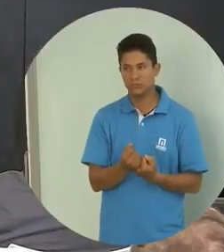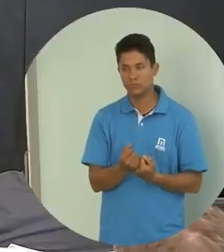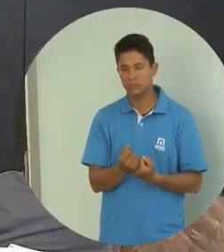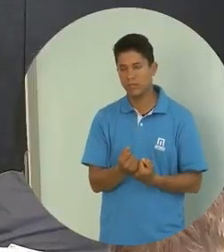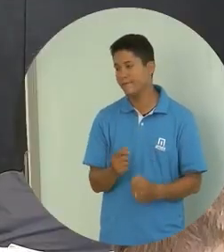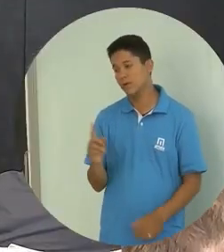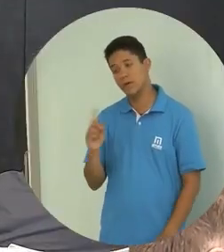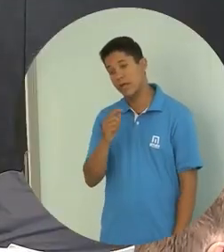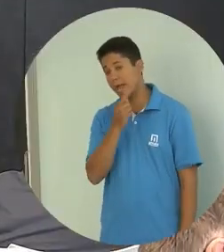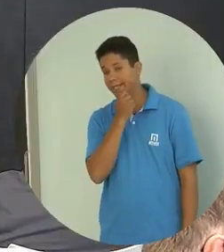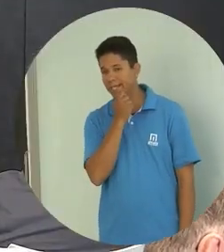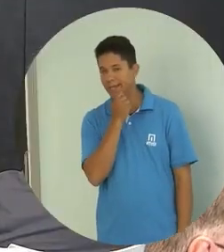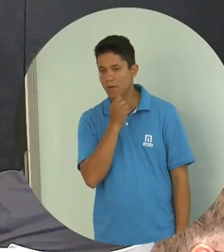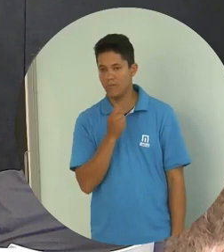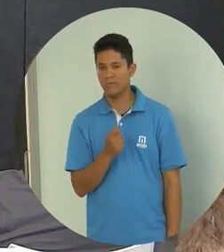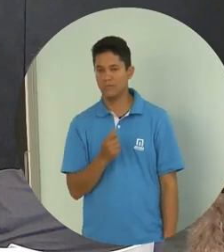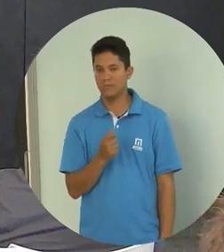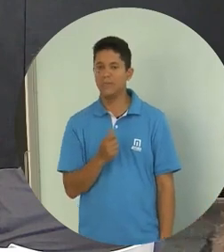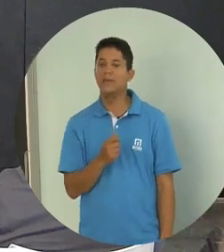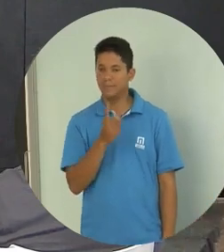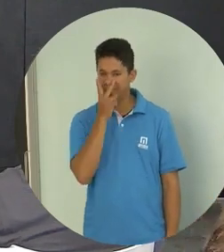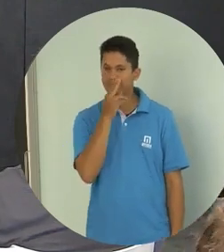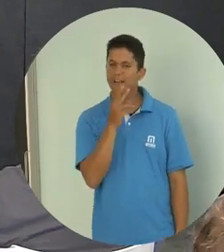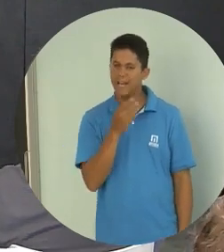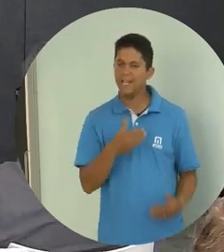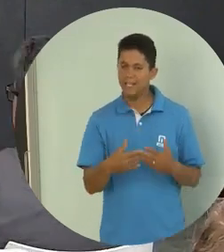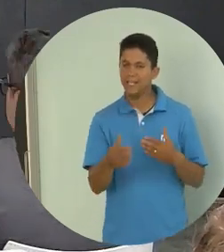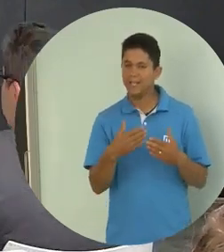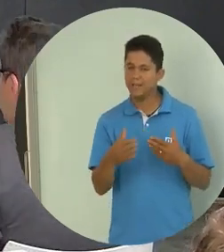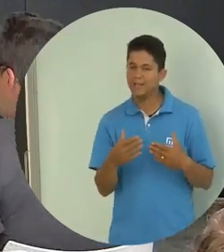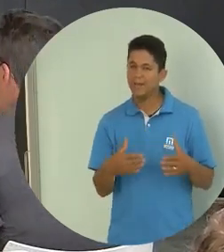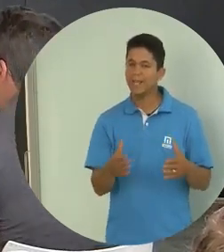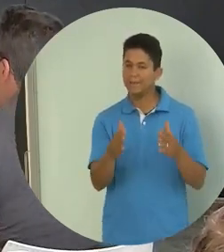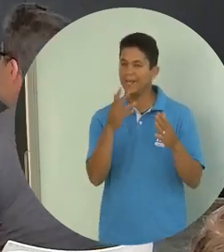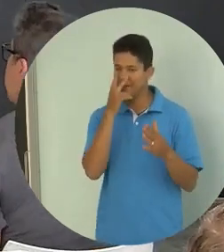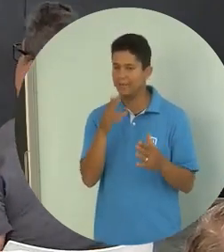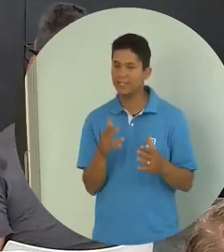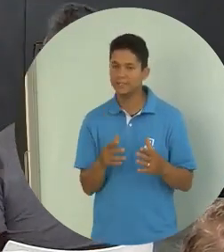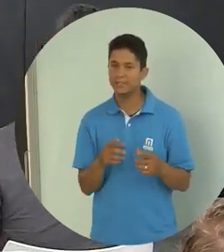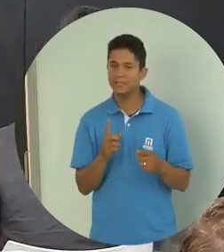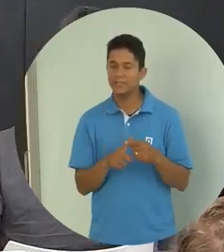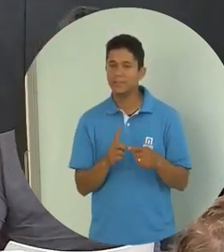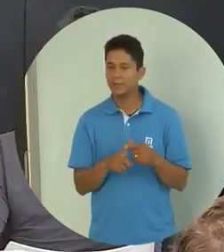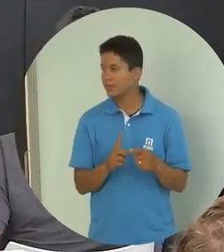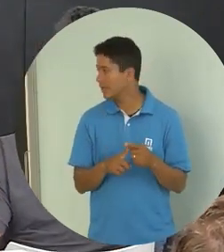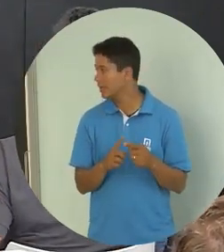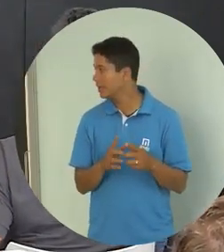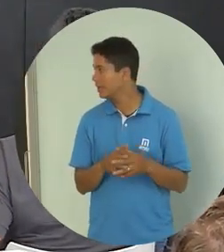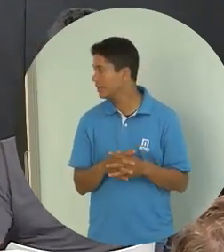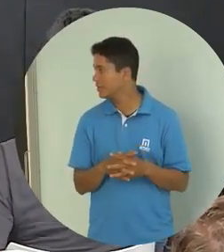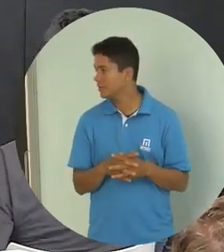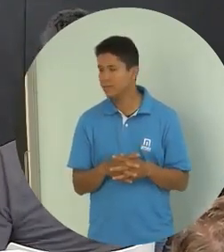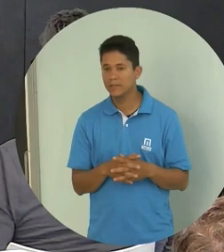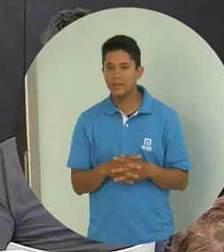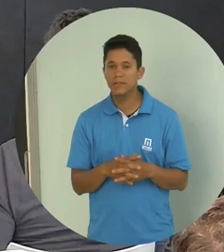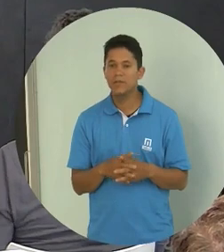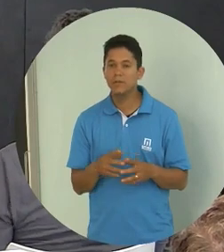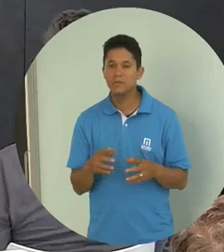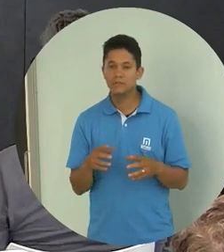não. Eu acho que vai caminhar para isso, tá? A gente tem a pressa ancoragem aqui, que é